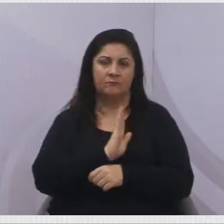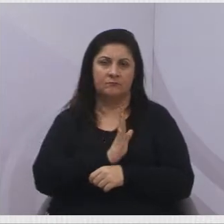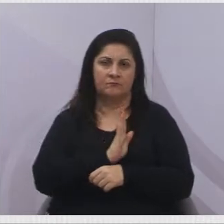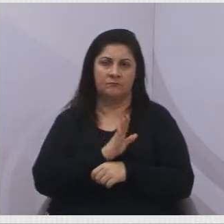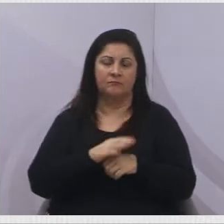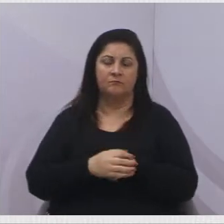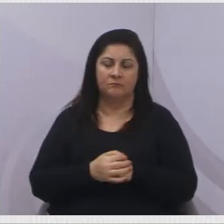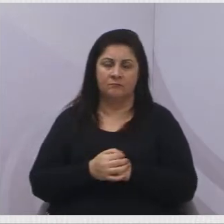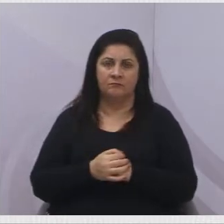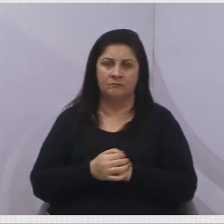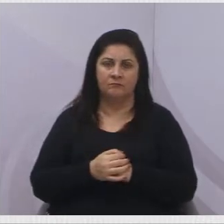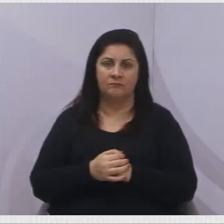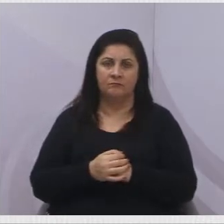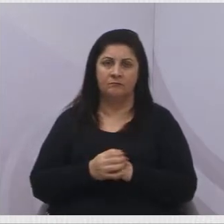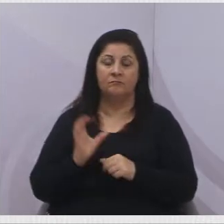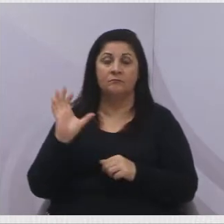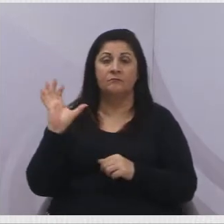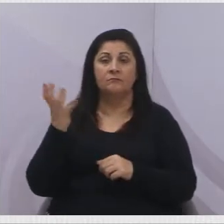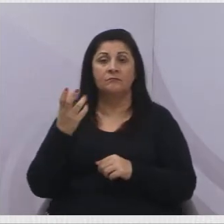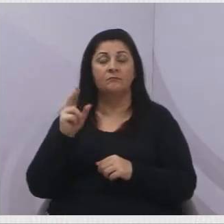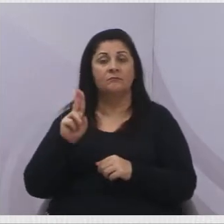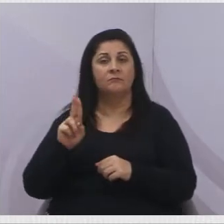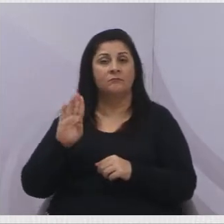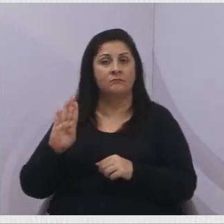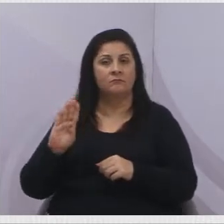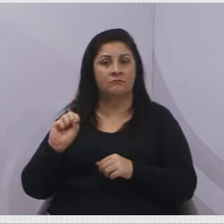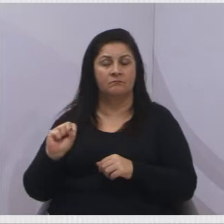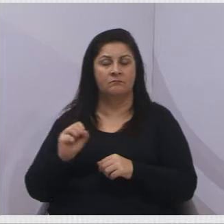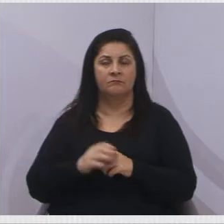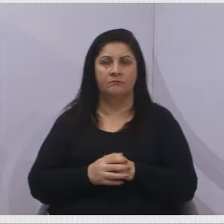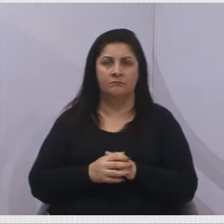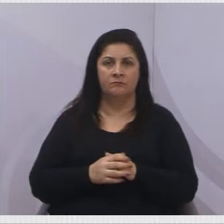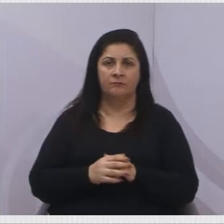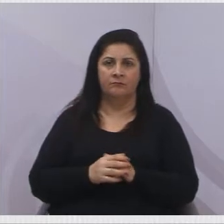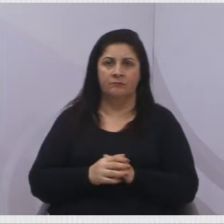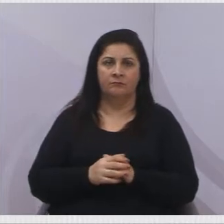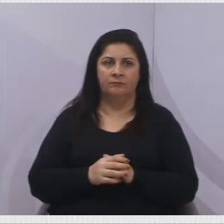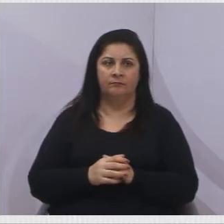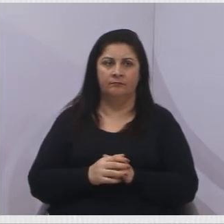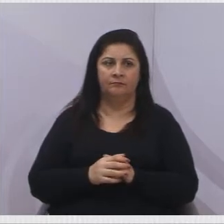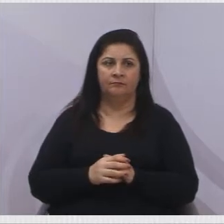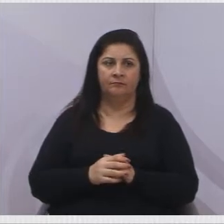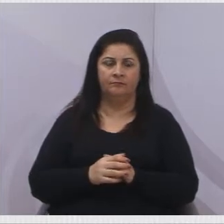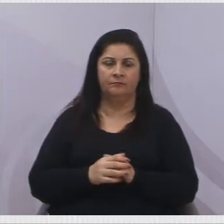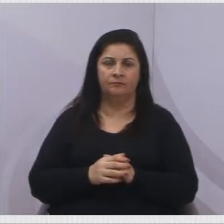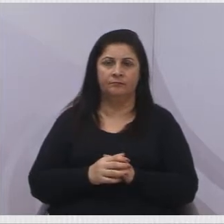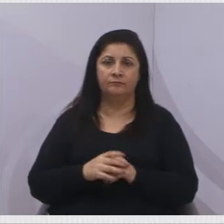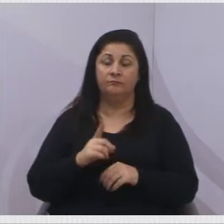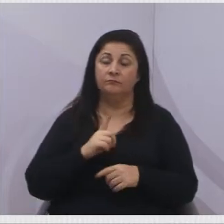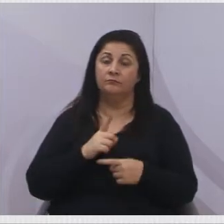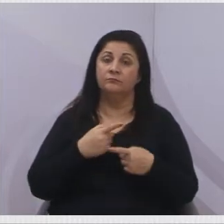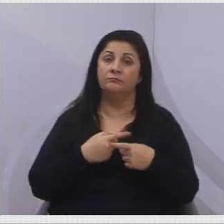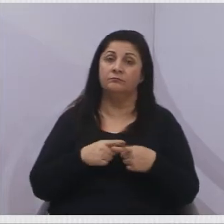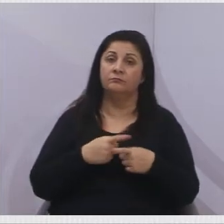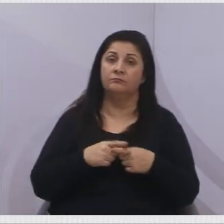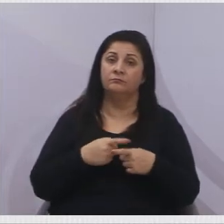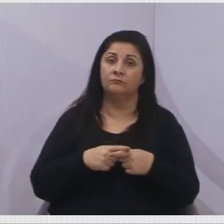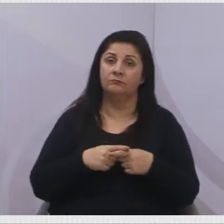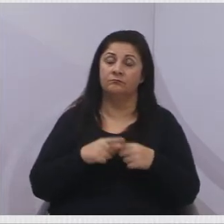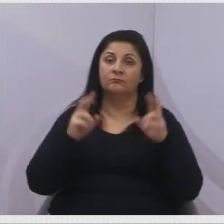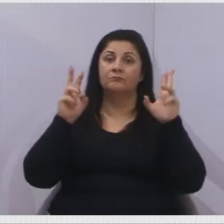grande maioria, nas unidades básicas de saúde, e hoje a gente tem um grande problema, que é a questão